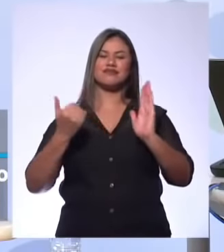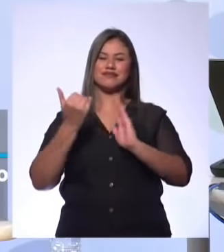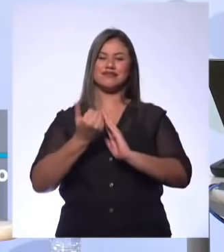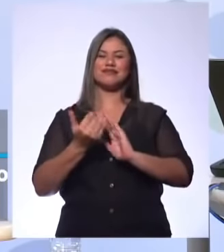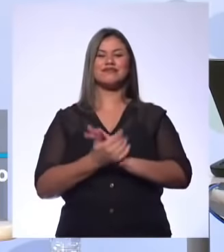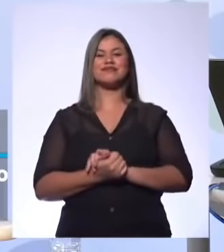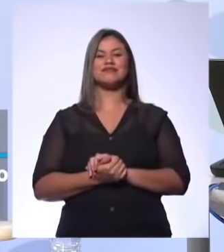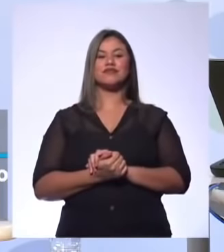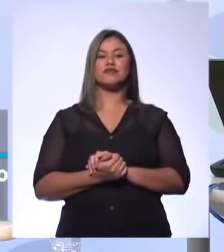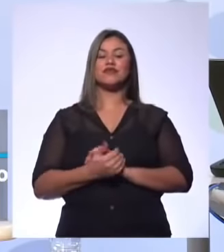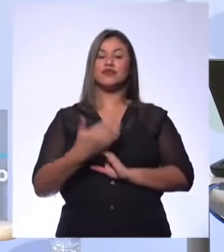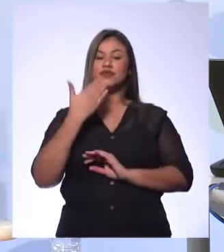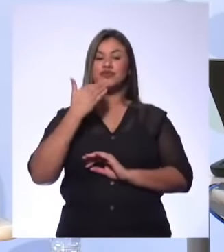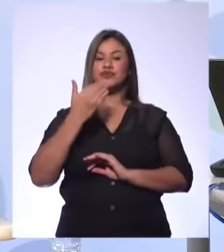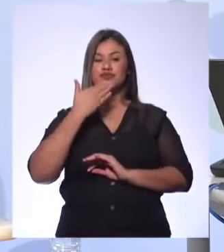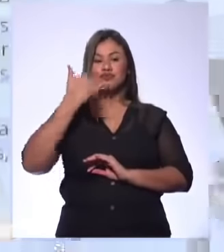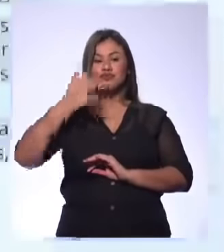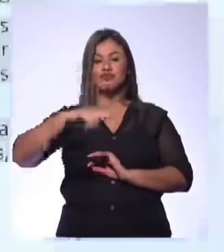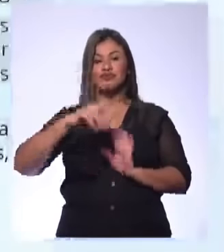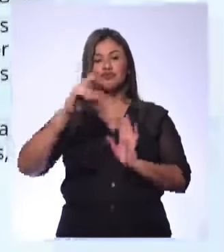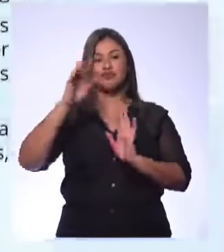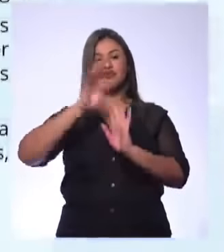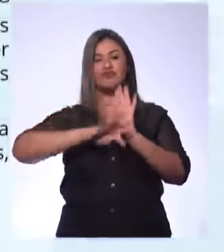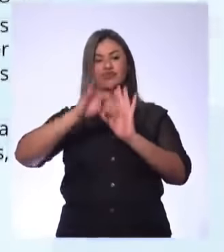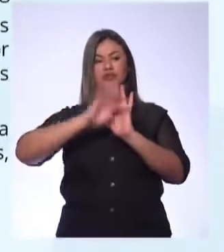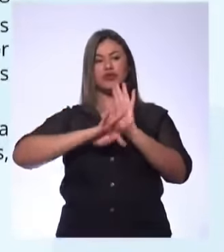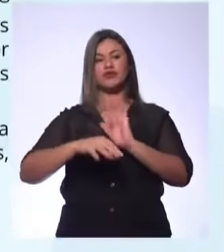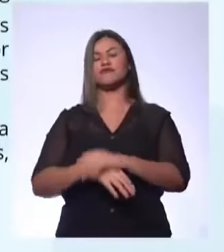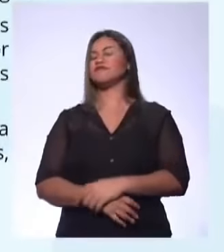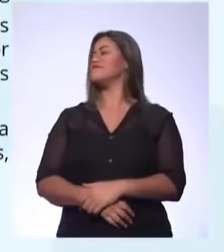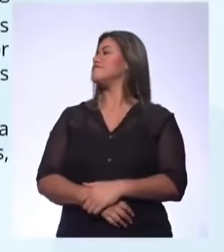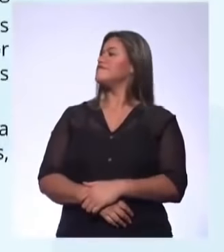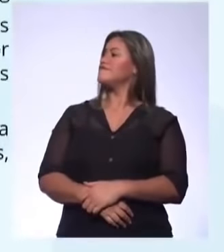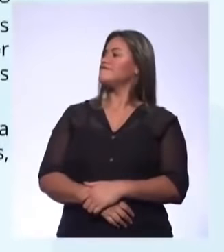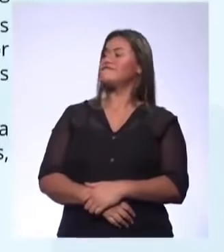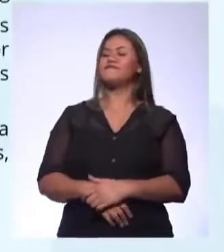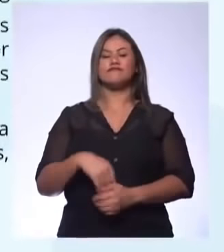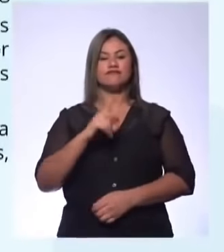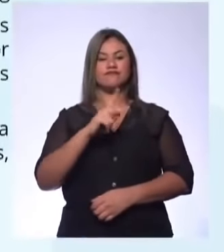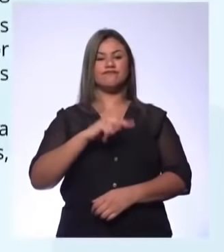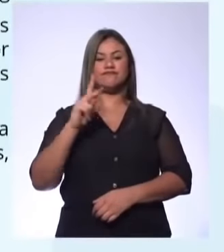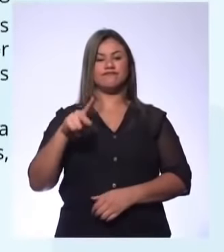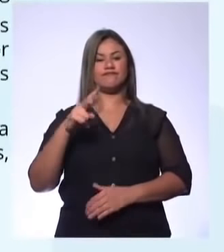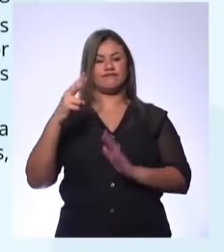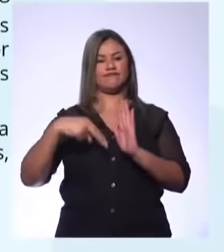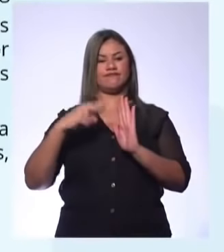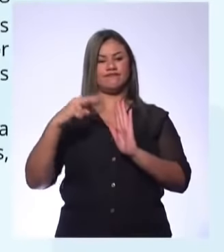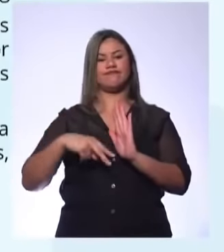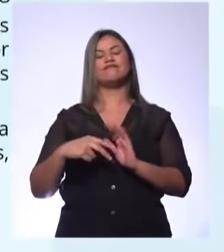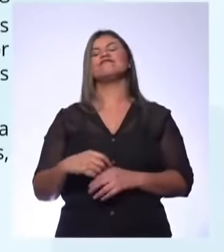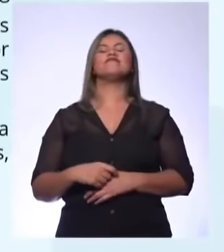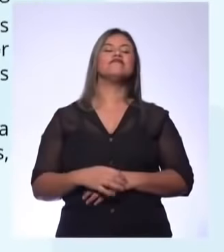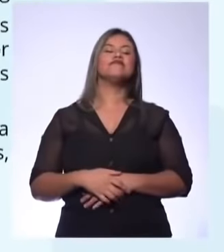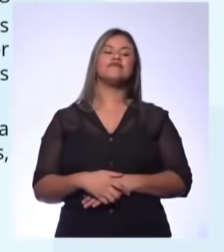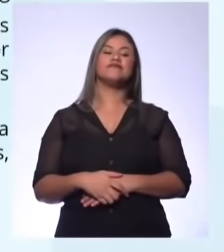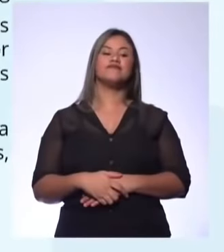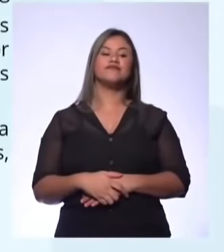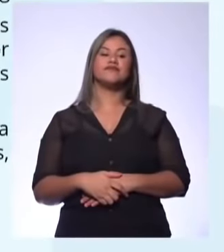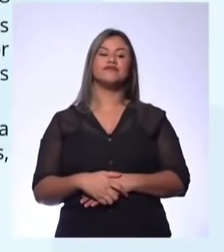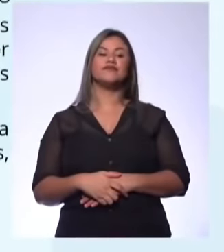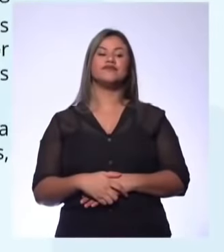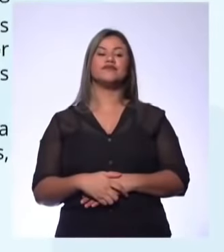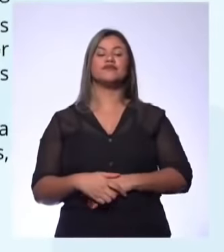da gentileza que retorne o texto. Aí nós temos o último parágrafo, professor Carlos. Vamos lá, garotada. Durante a